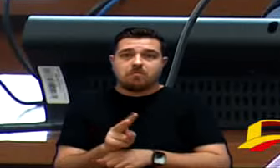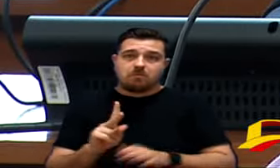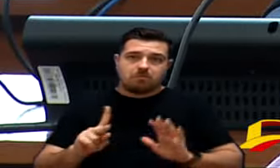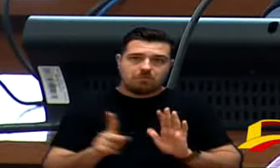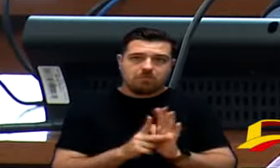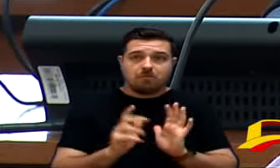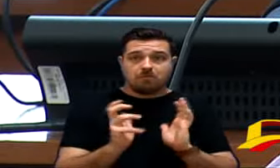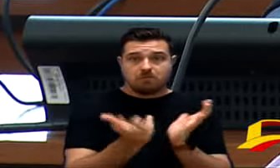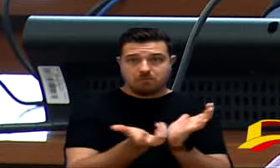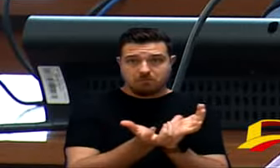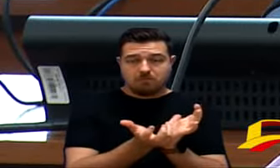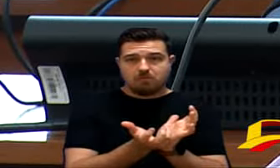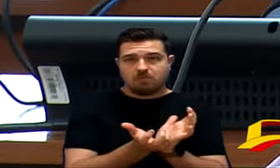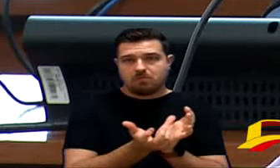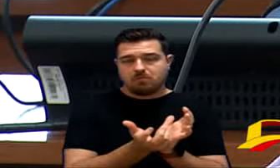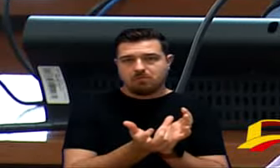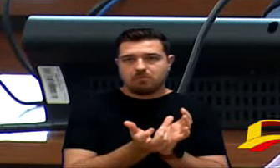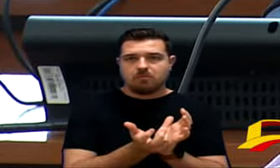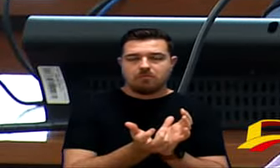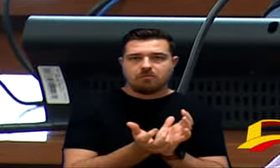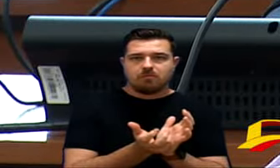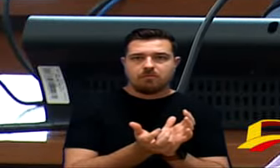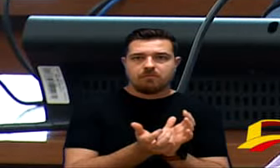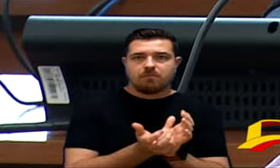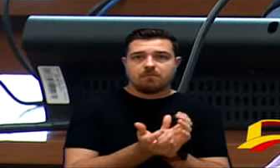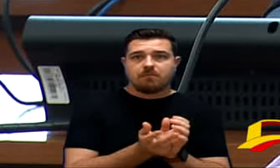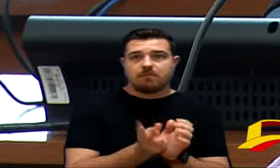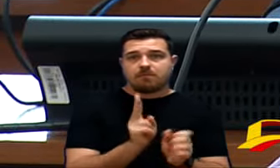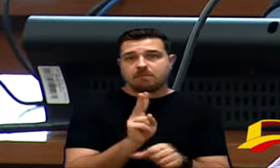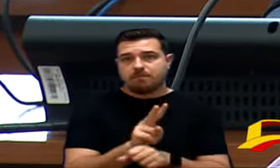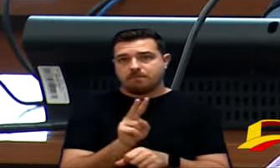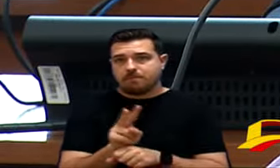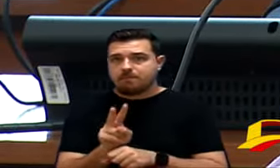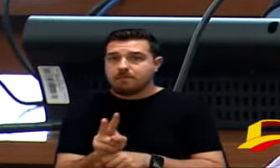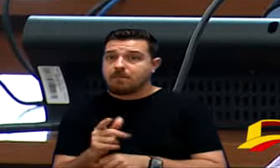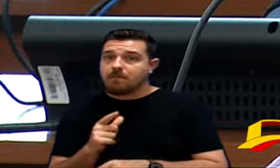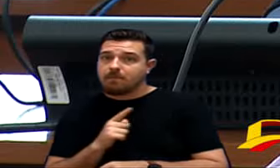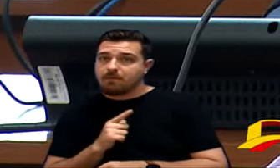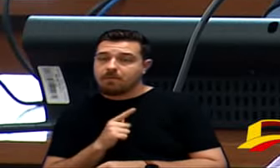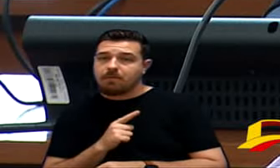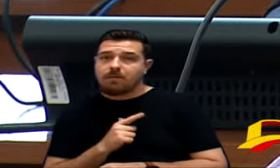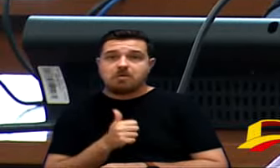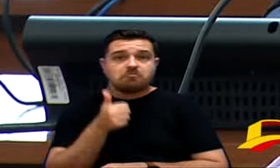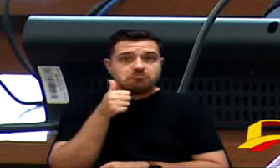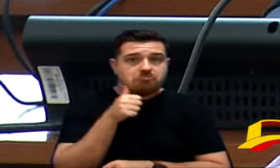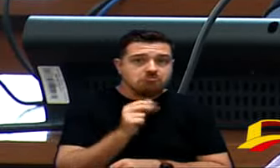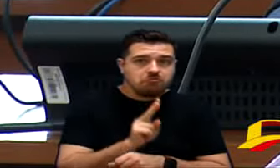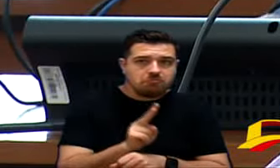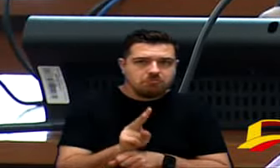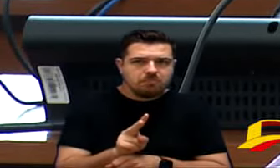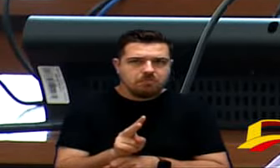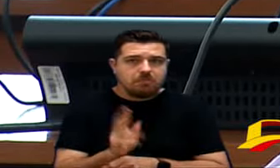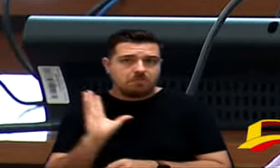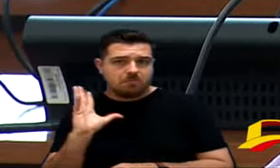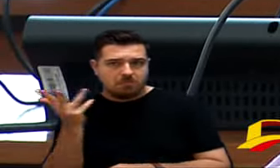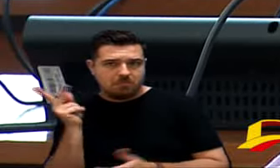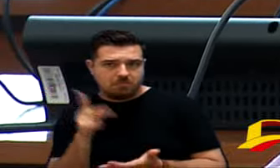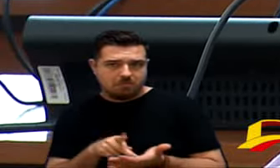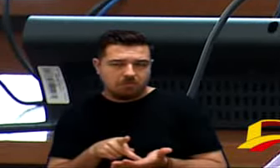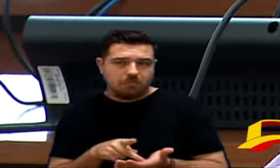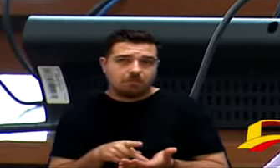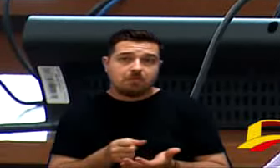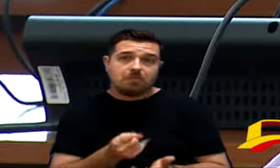grupo que faz essa questão essa essa fiscalização quando tem a o protege de mulher é acionado